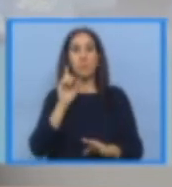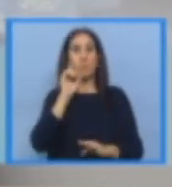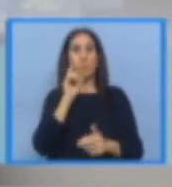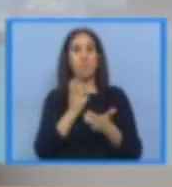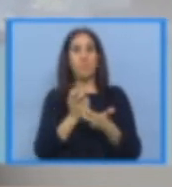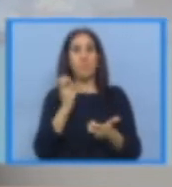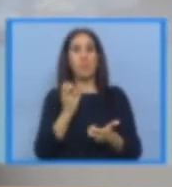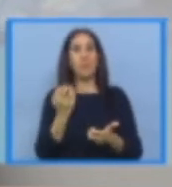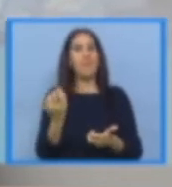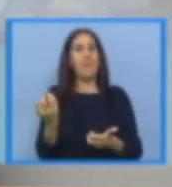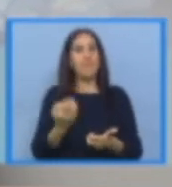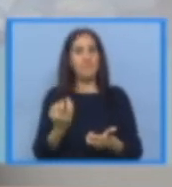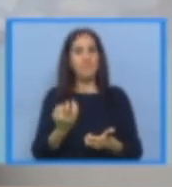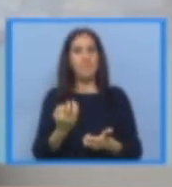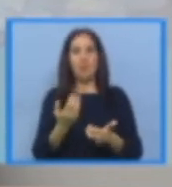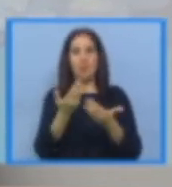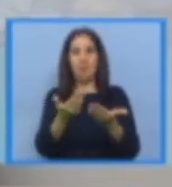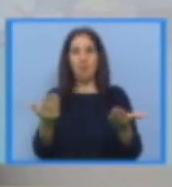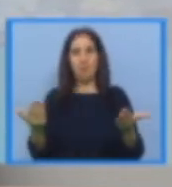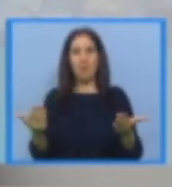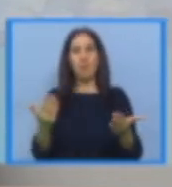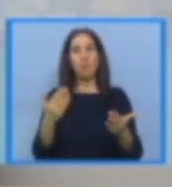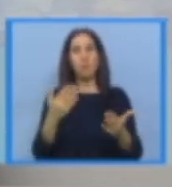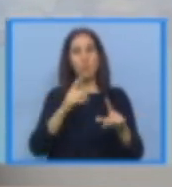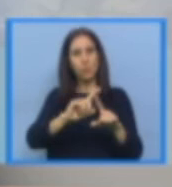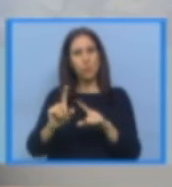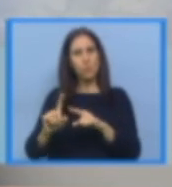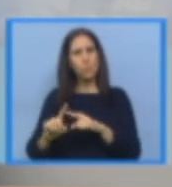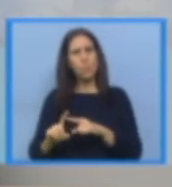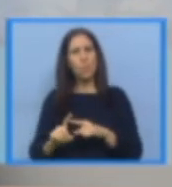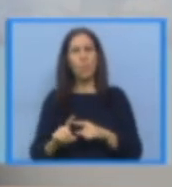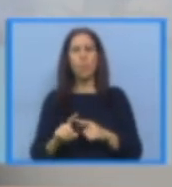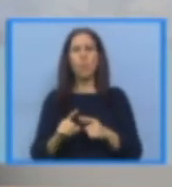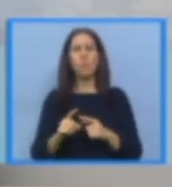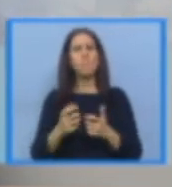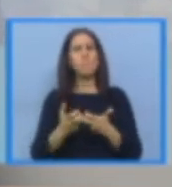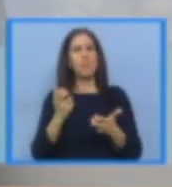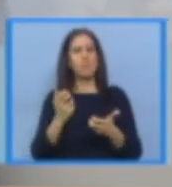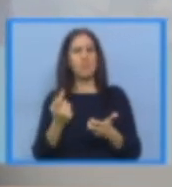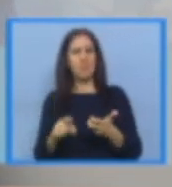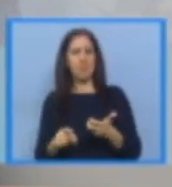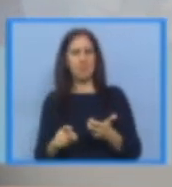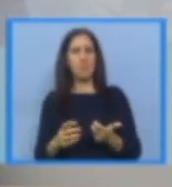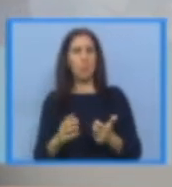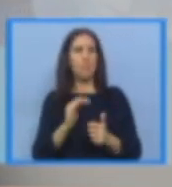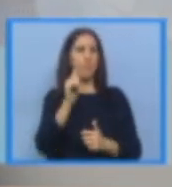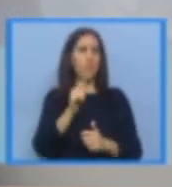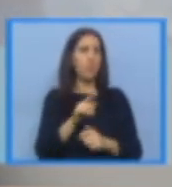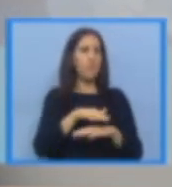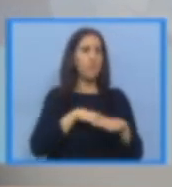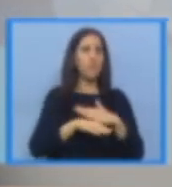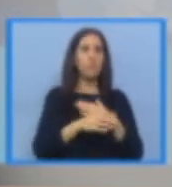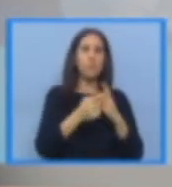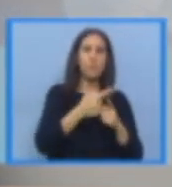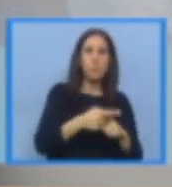realçar que, apesar de haver esses pontos de divergência, ou pontos de distinção, não é? Ou de praticar a fé de outra forma, ou de olhar